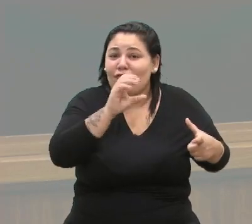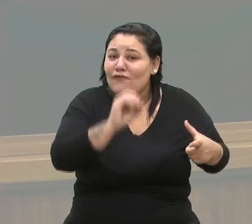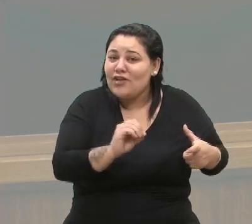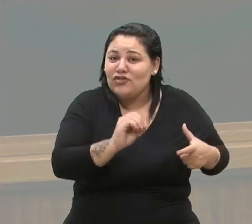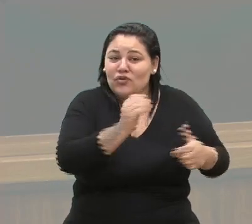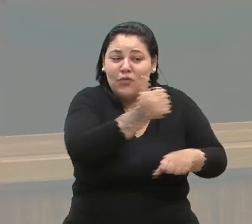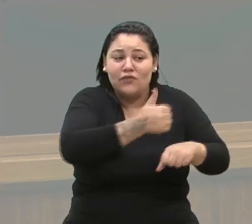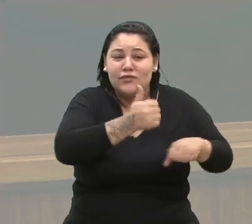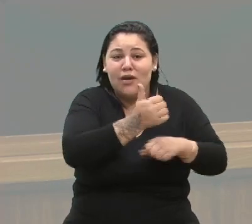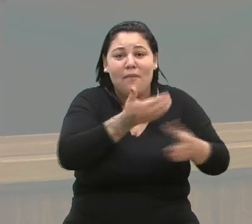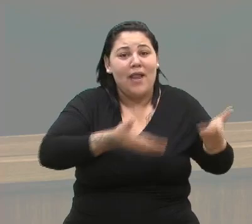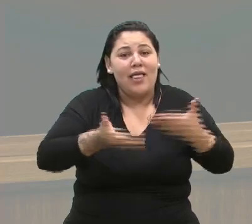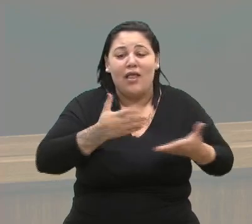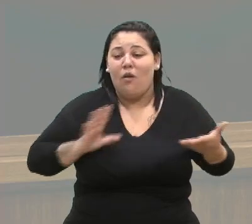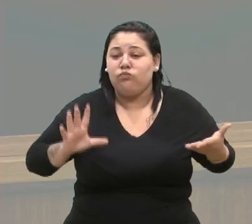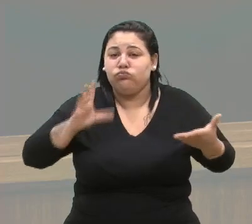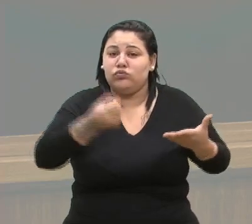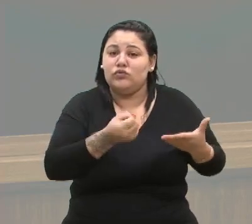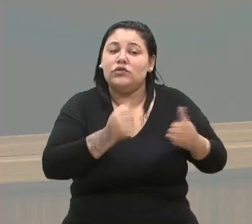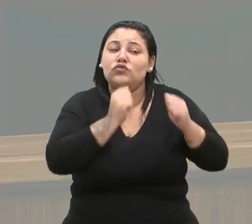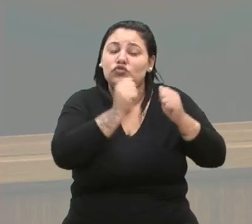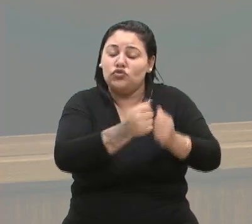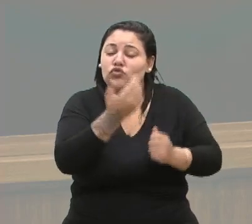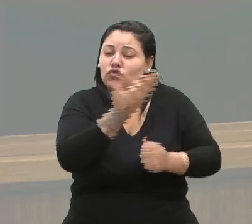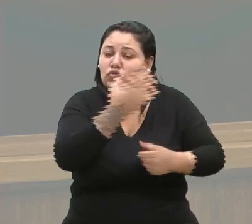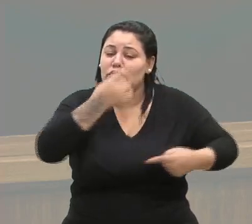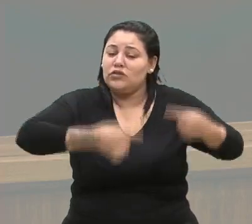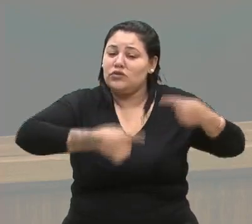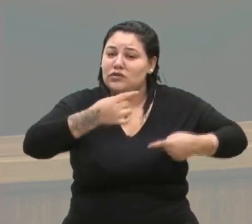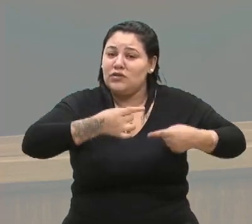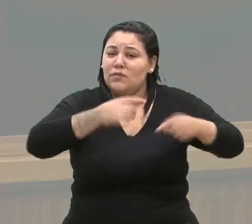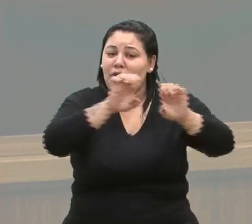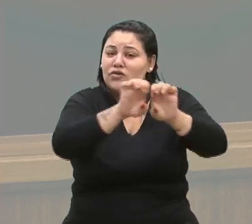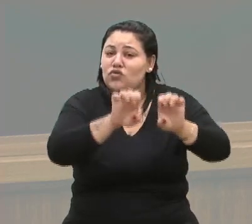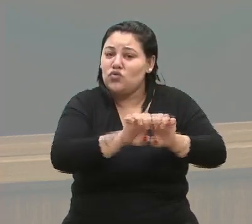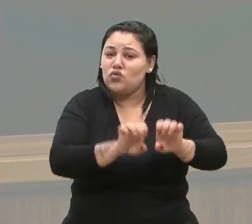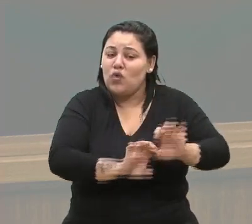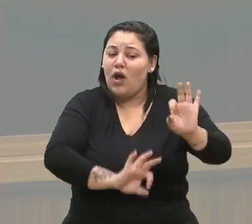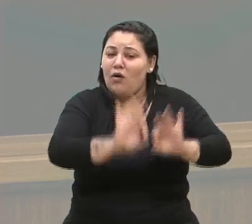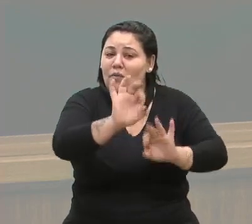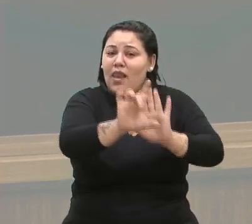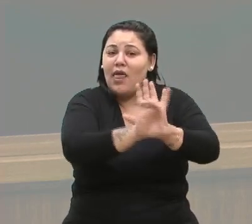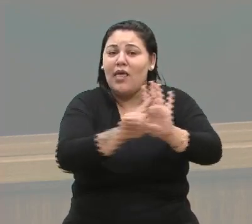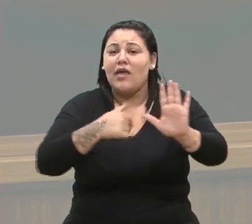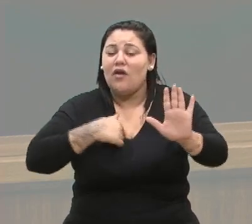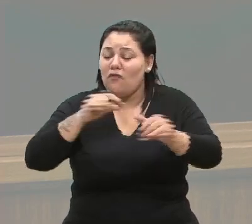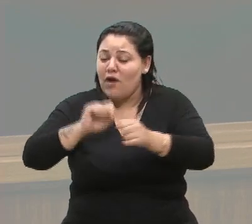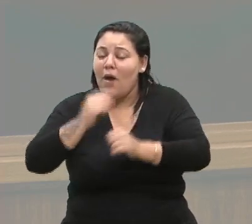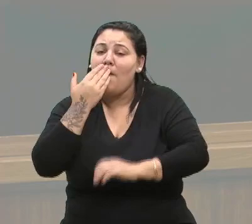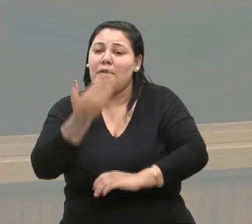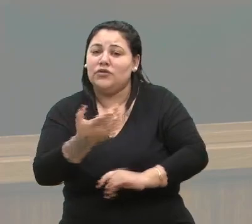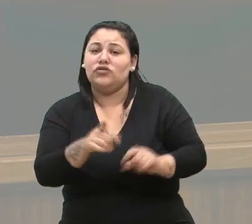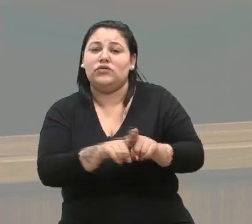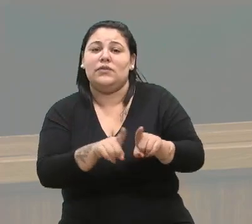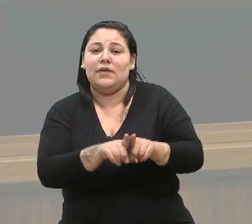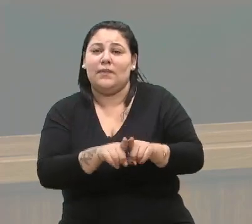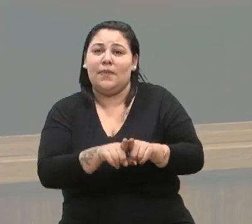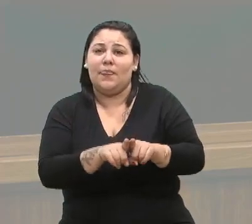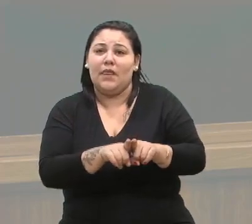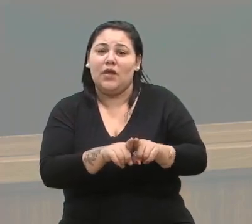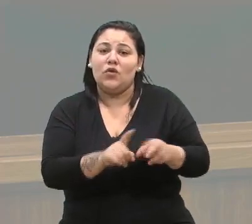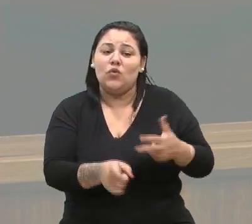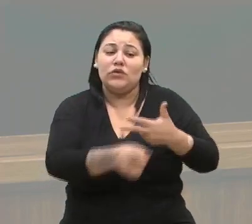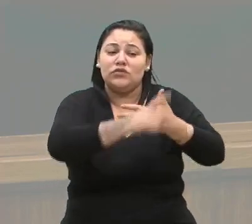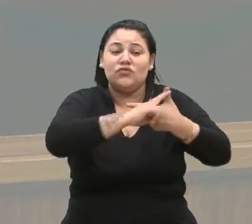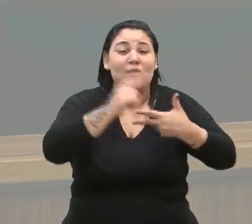esse debate todo de reestruturação das leis, eu faço esse apelo que o Poder